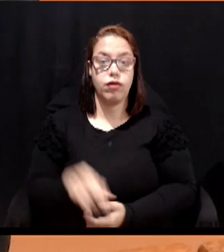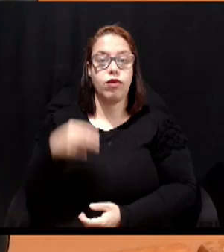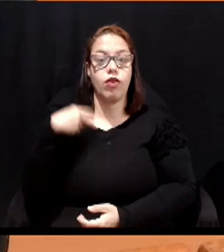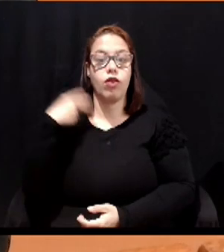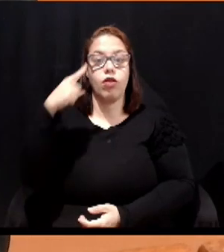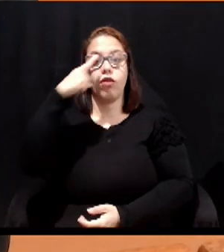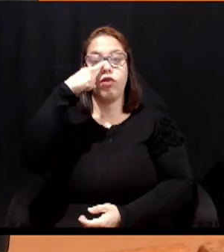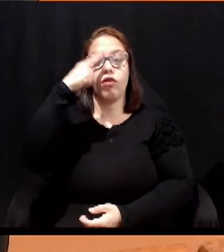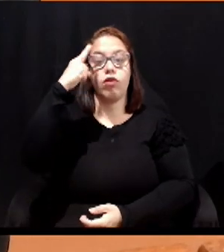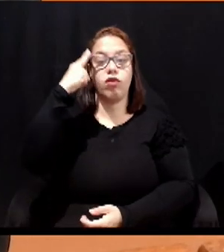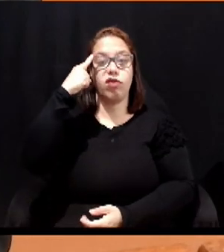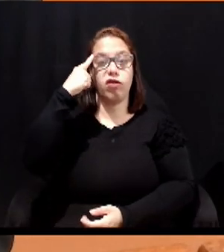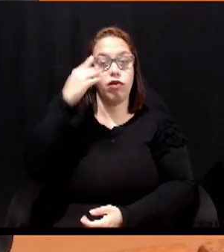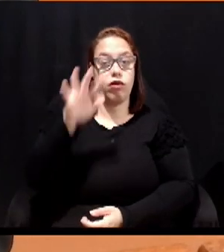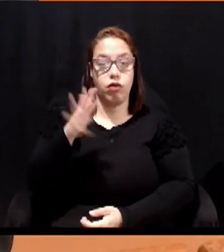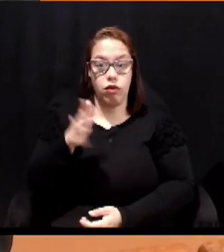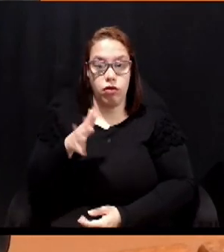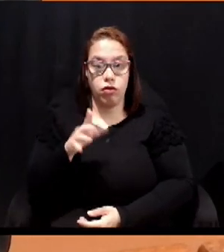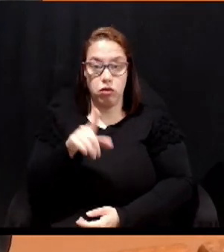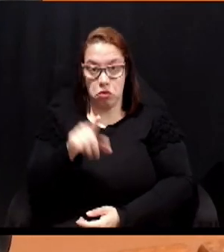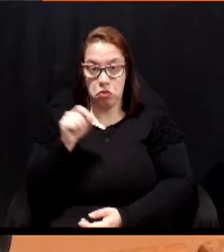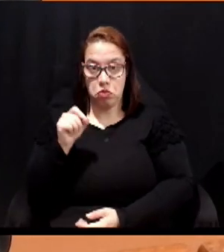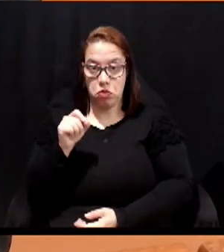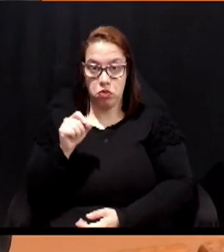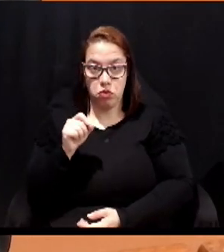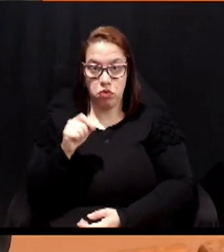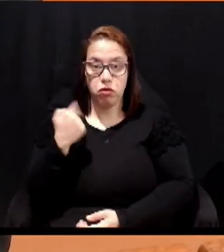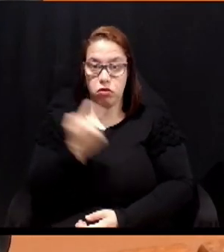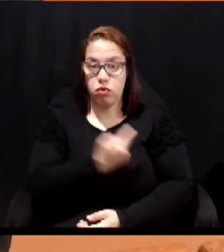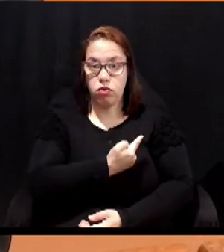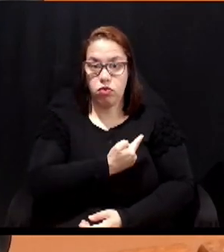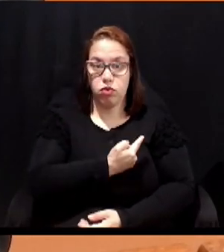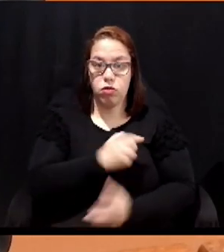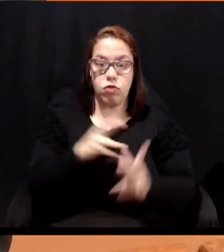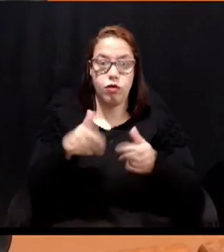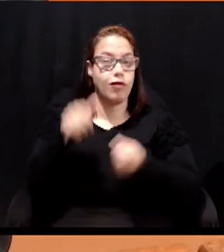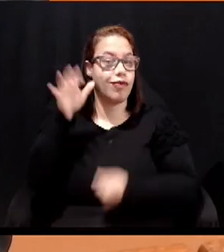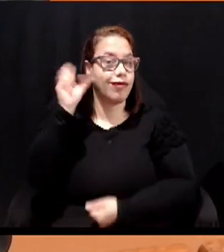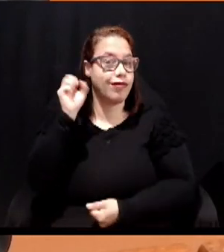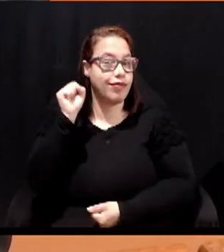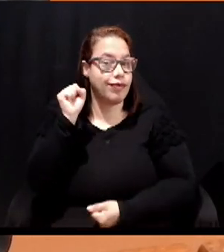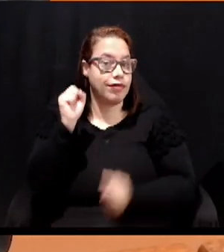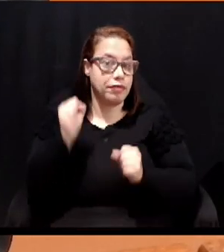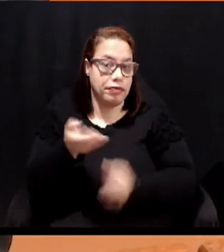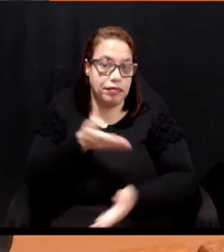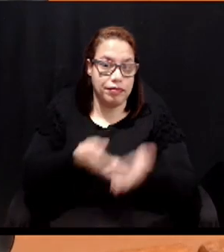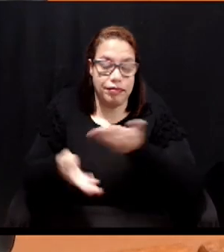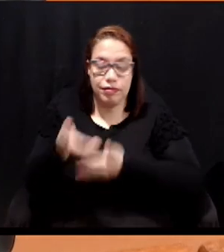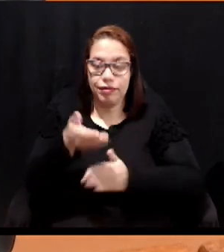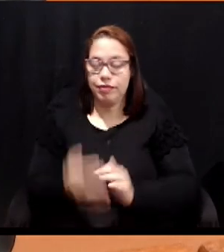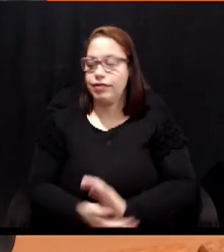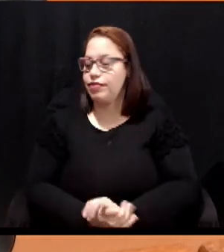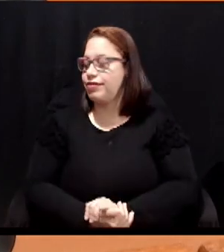ou menos esse o caminho, mas nós somos todo ouvidos aqui para poder caminhar.